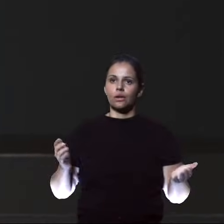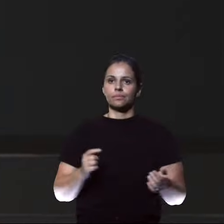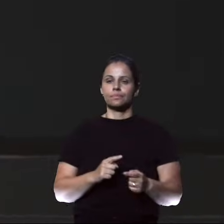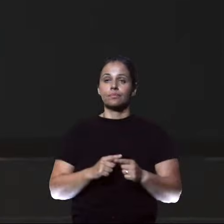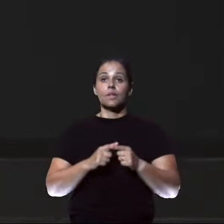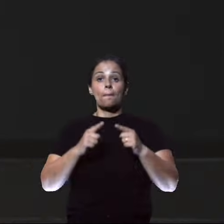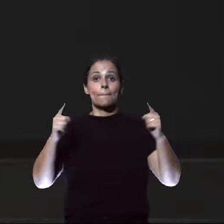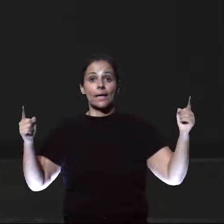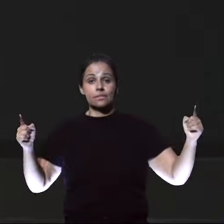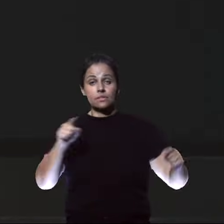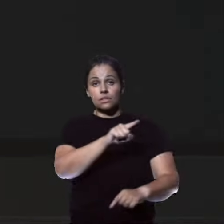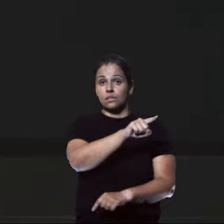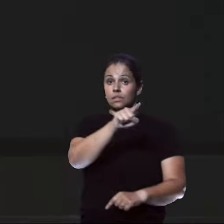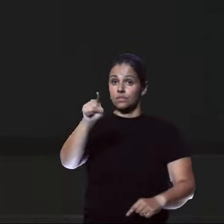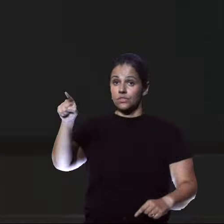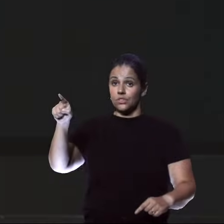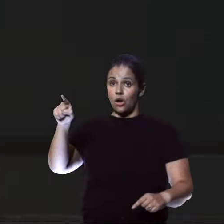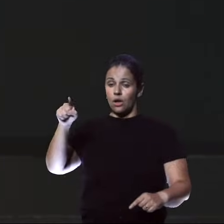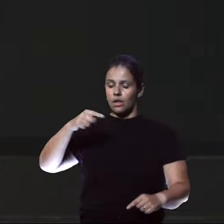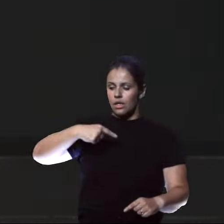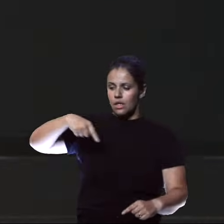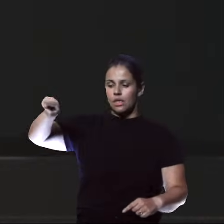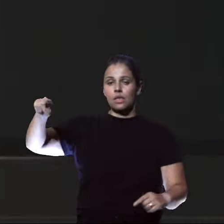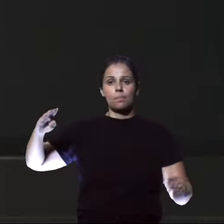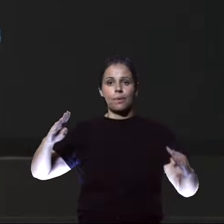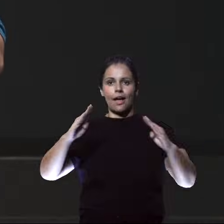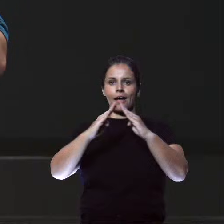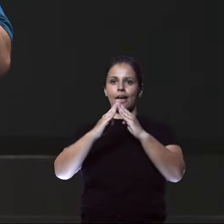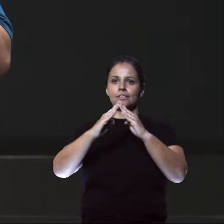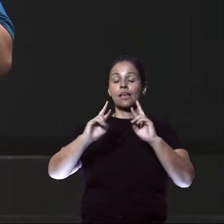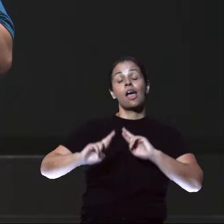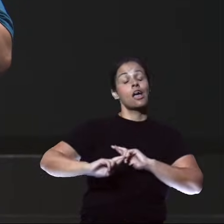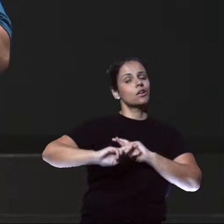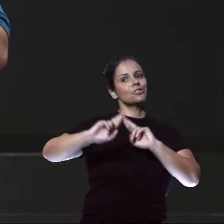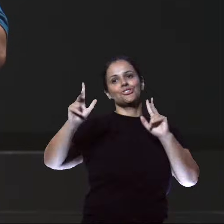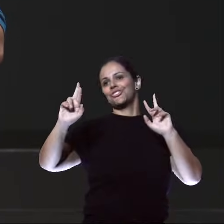mas que você não volte para casa igual você chegou. Que você